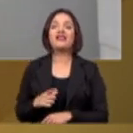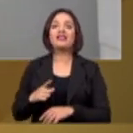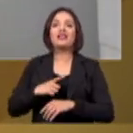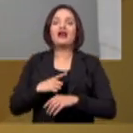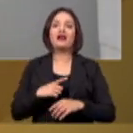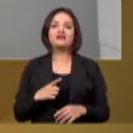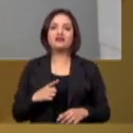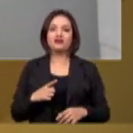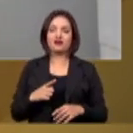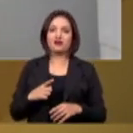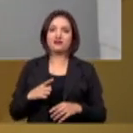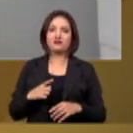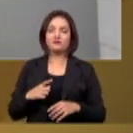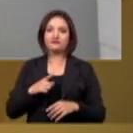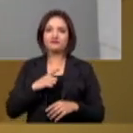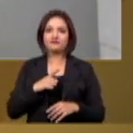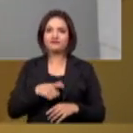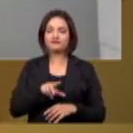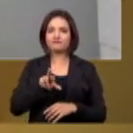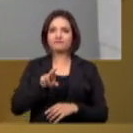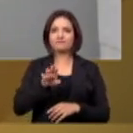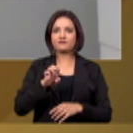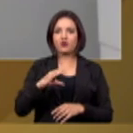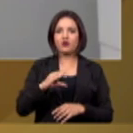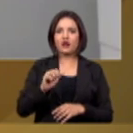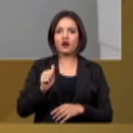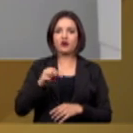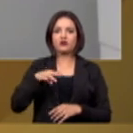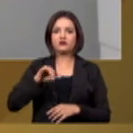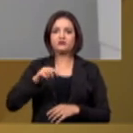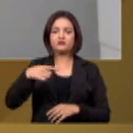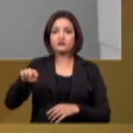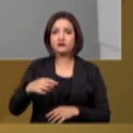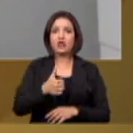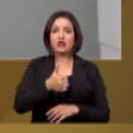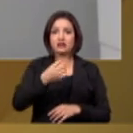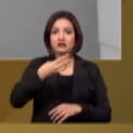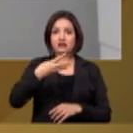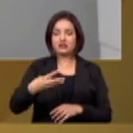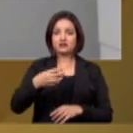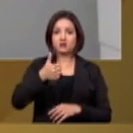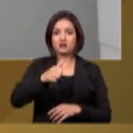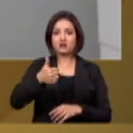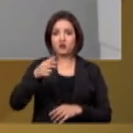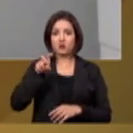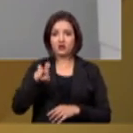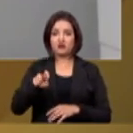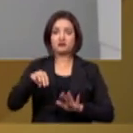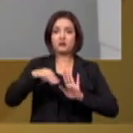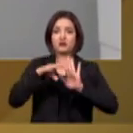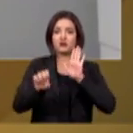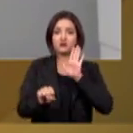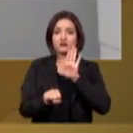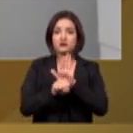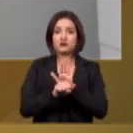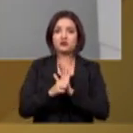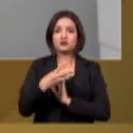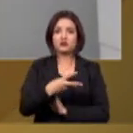se o número da cor é e aquela proferida no mandado de segurança 35